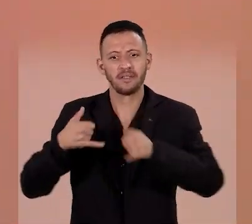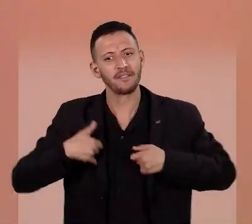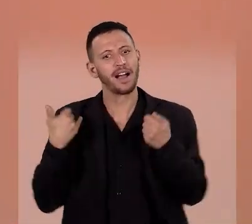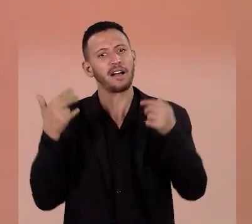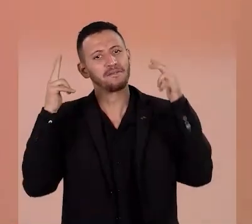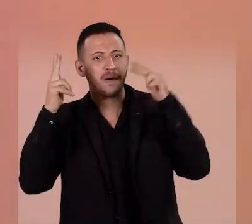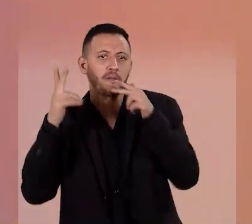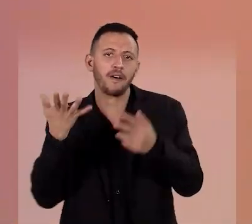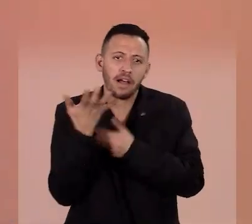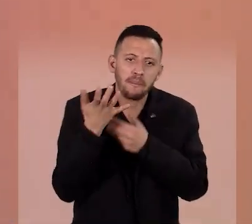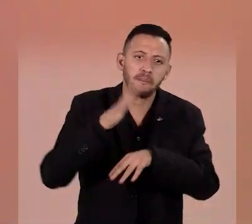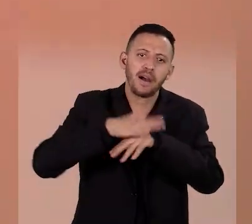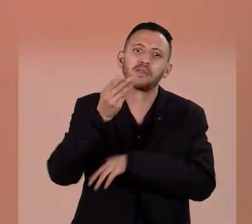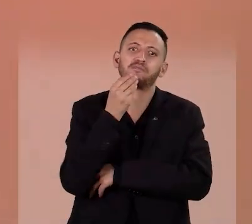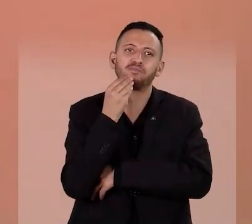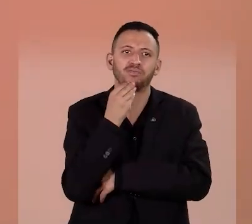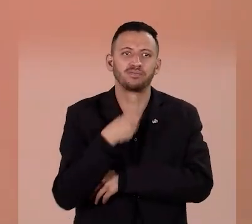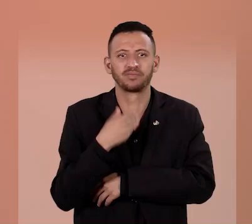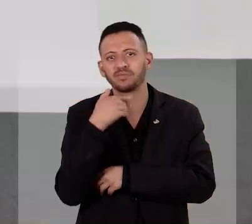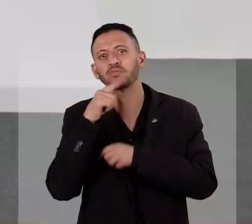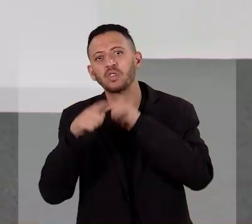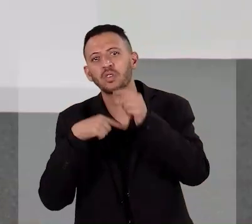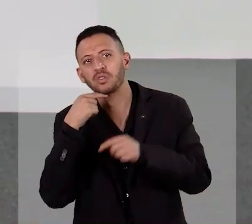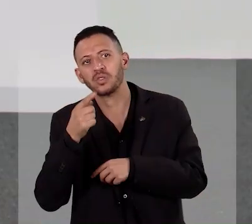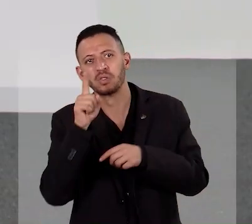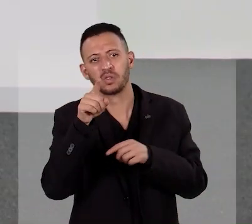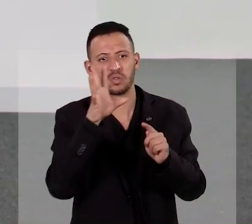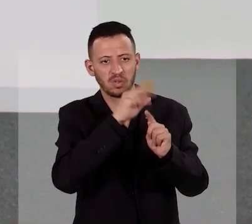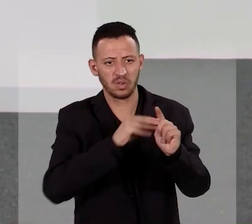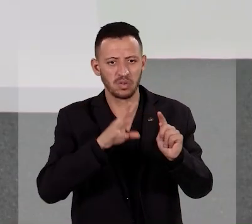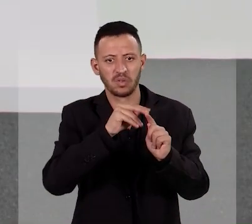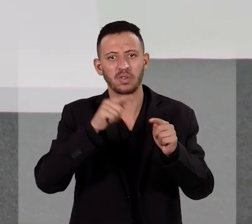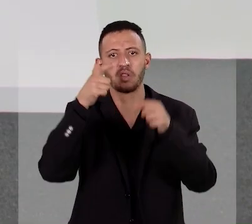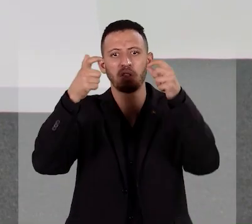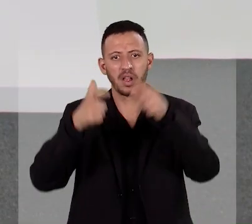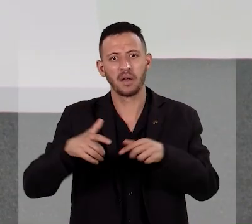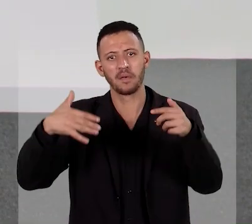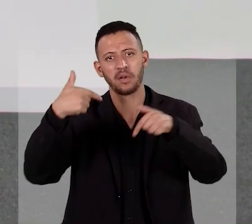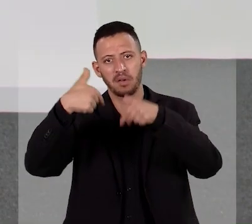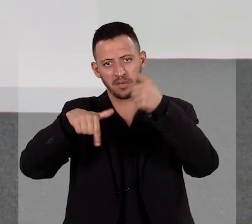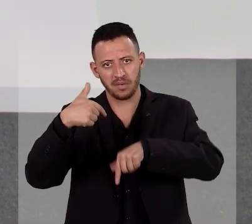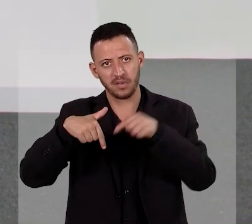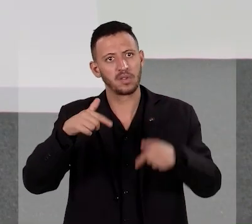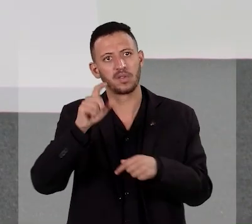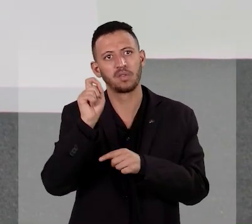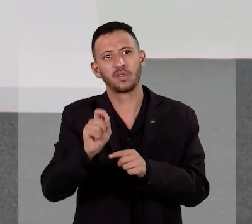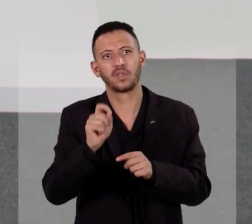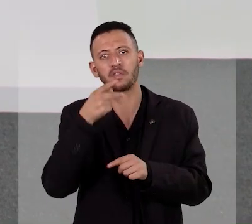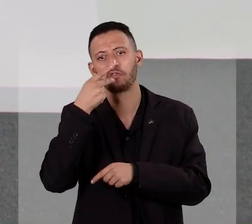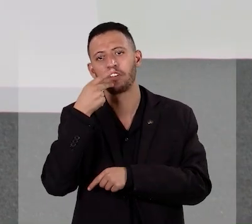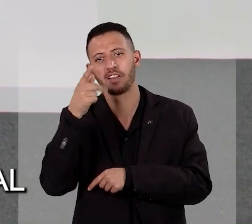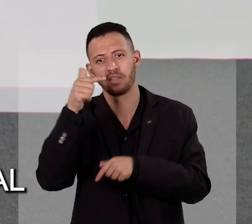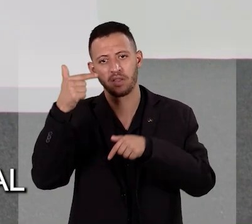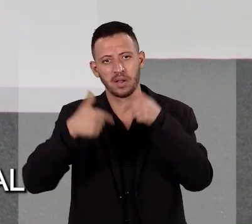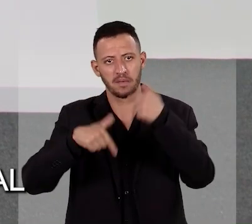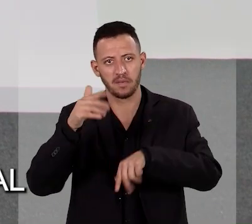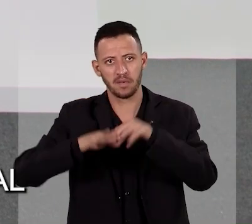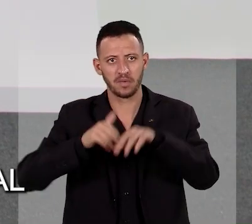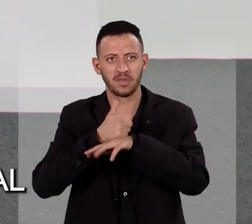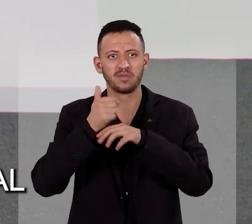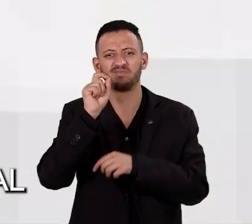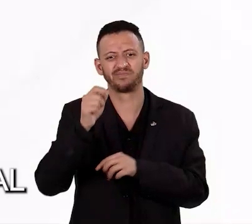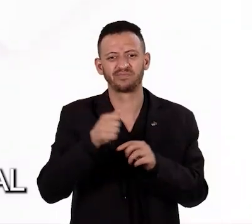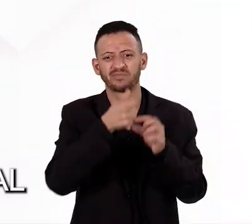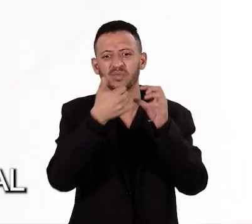ser convidado para as festas, querendo ter oportunidades. E tire suas dúvidas sobre assédio moral em ambientes de trabalho no quadro